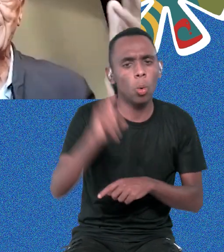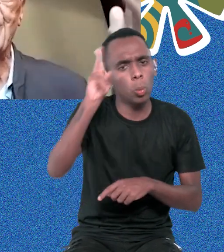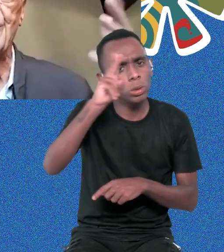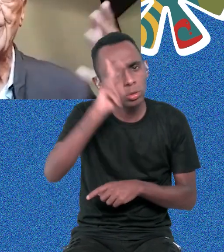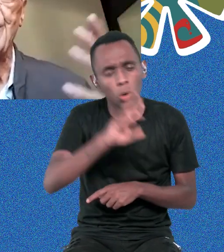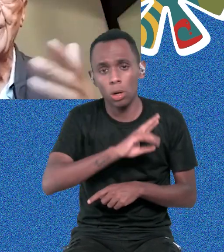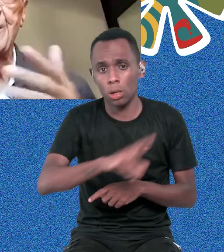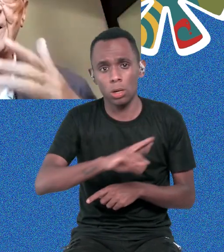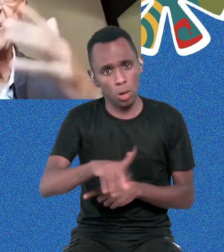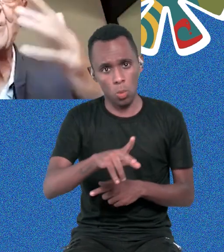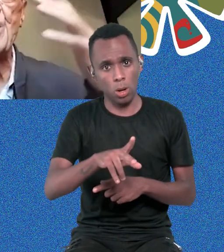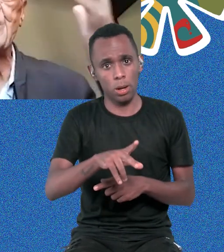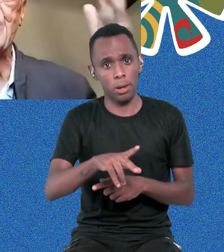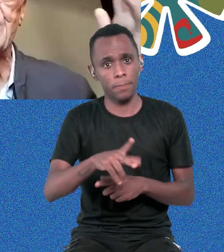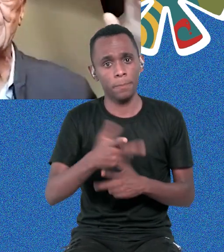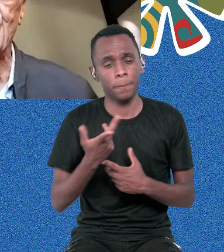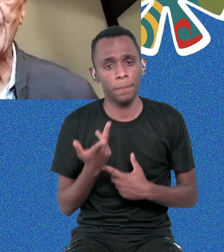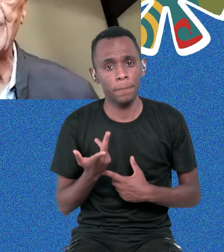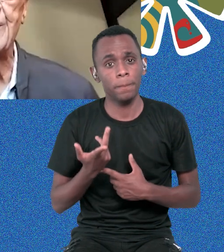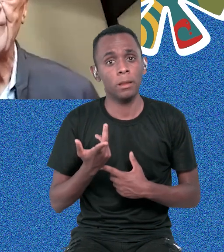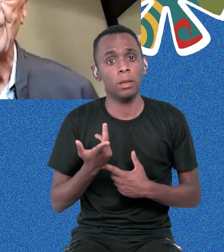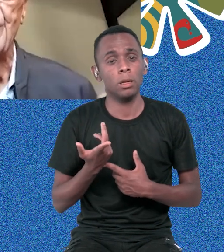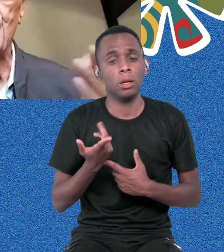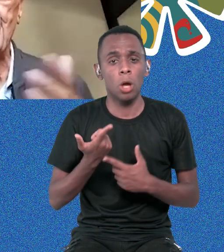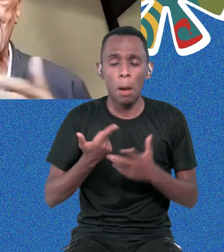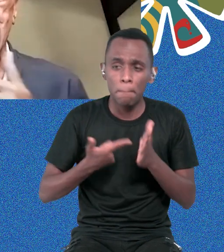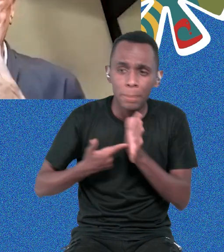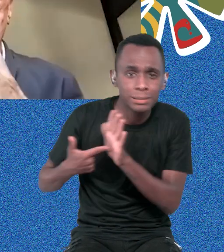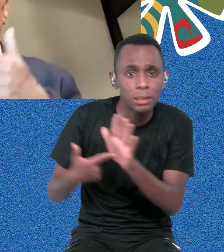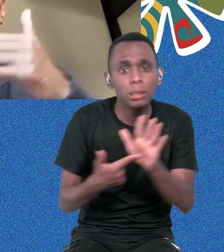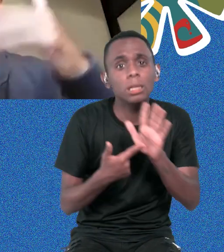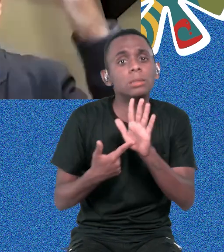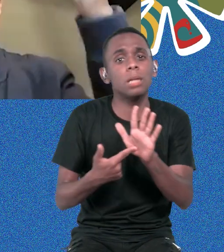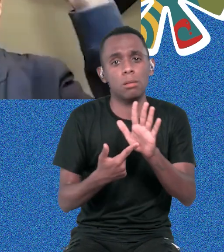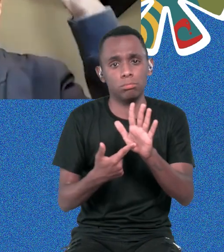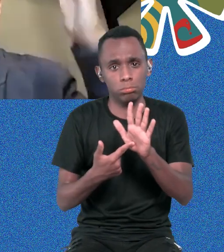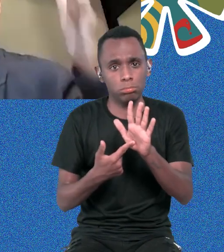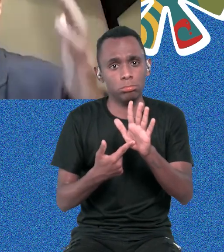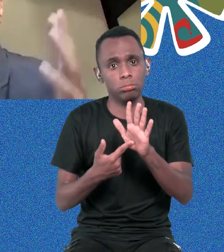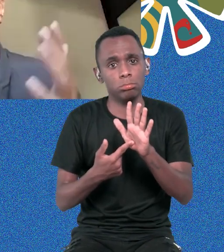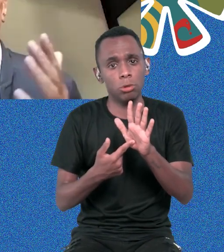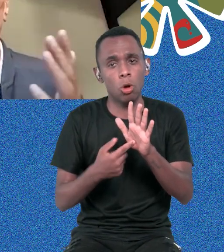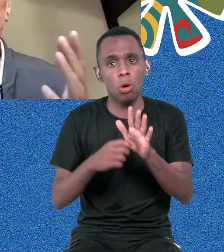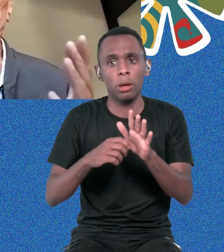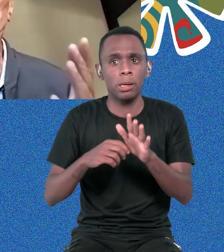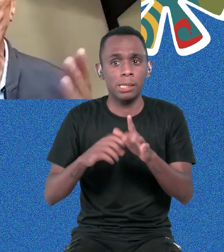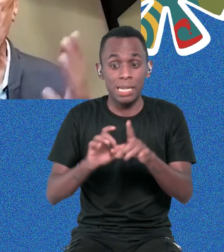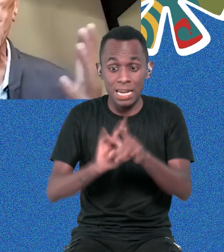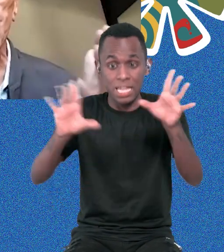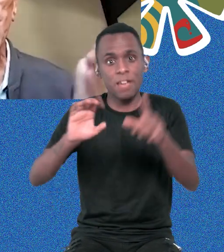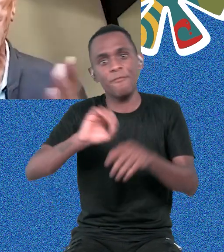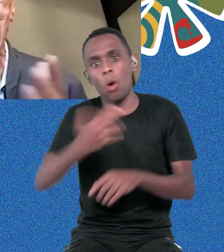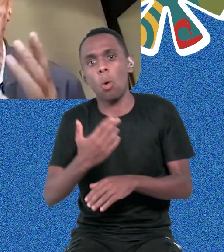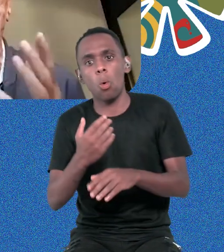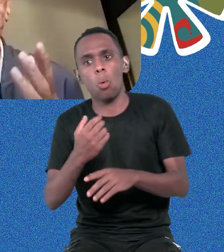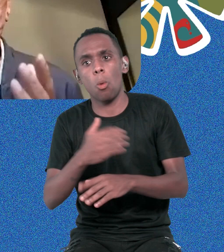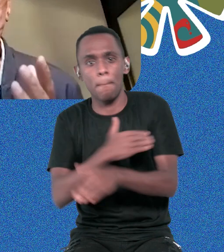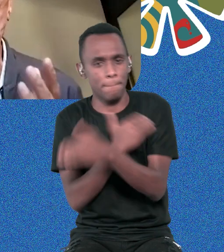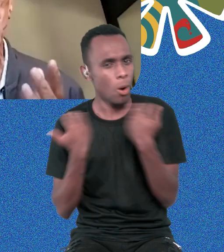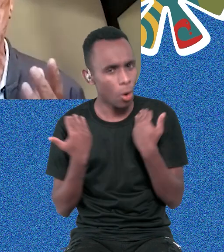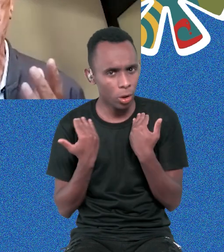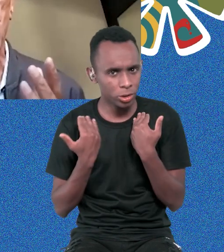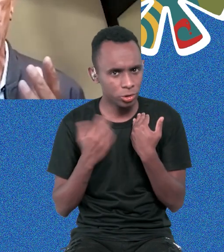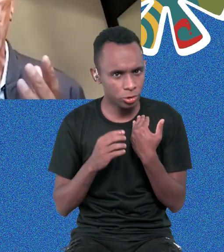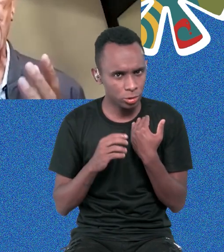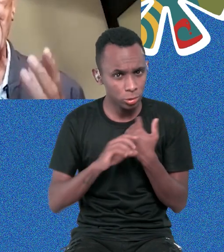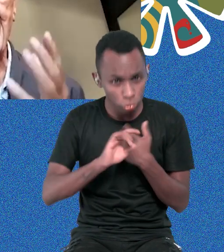fatos da nação, as grandes gestas nacionais, o declarar independência ou morte, toda essa. Não é